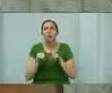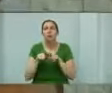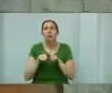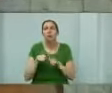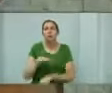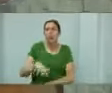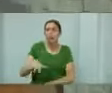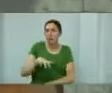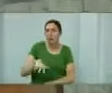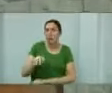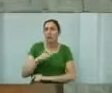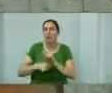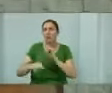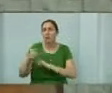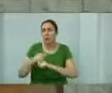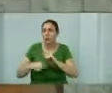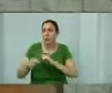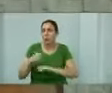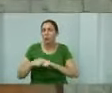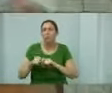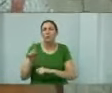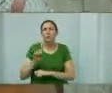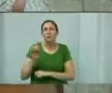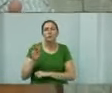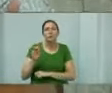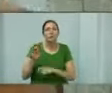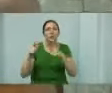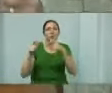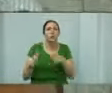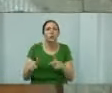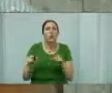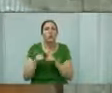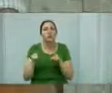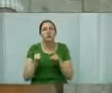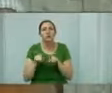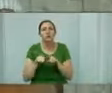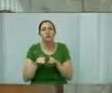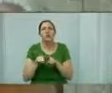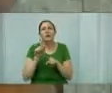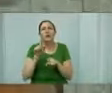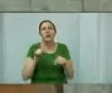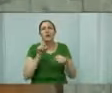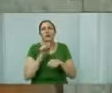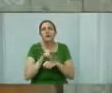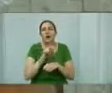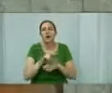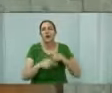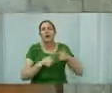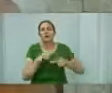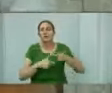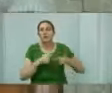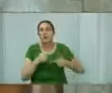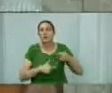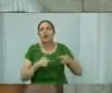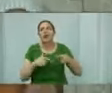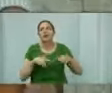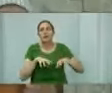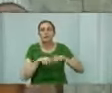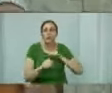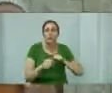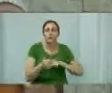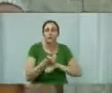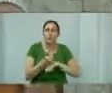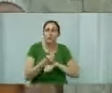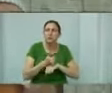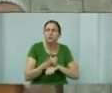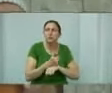a parte econômica, ela vai mais do que só pensar em espaços. Ela tem que pensar em empregabilidade, e a empregabilidade vem da qualificação profissional. Então,